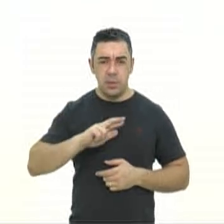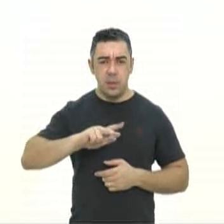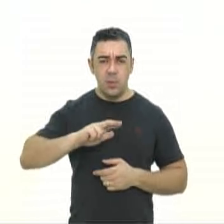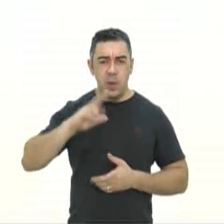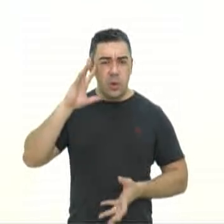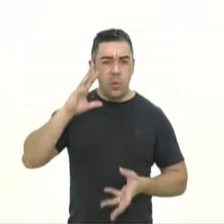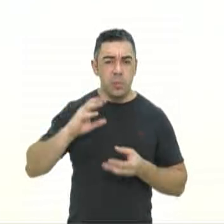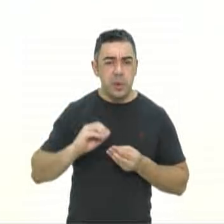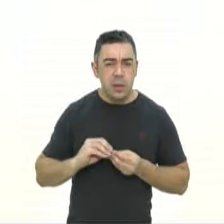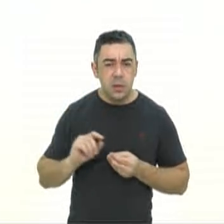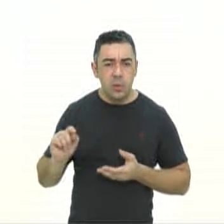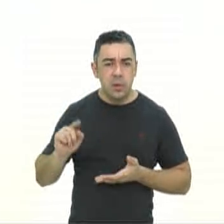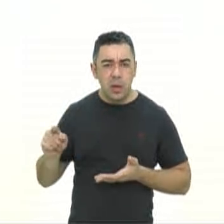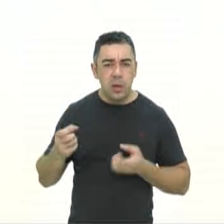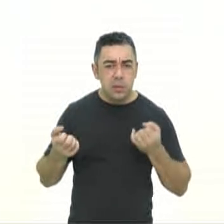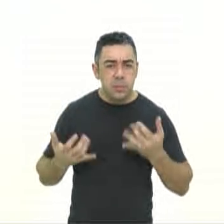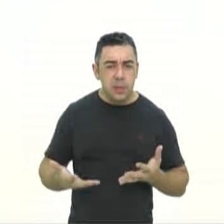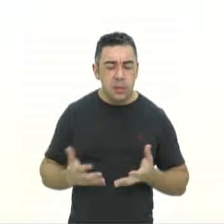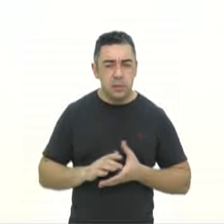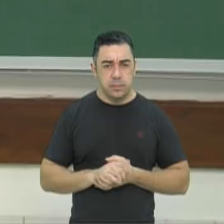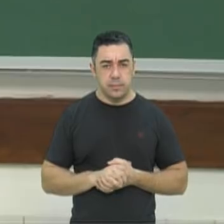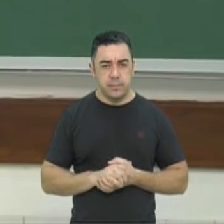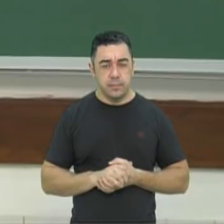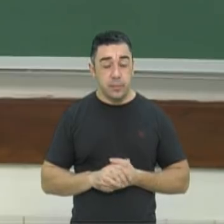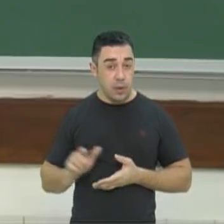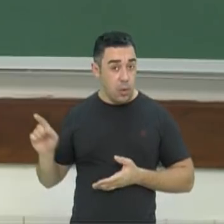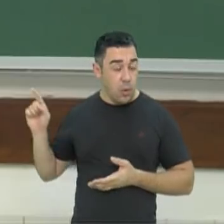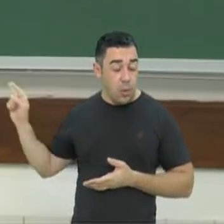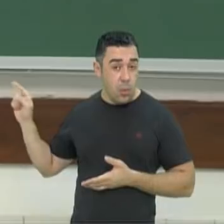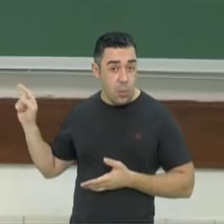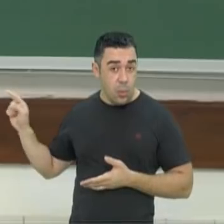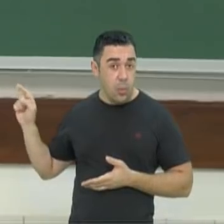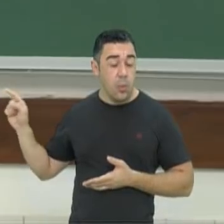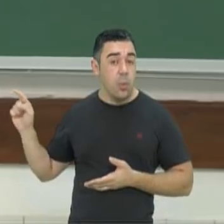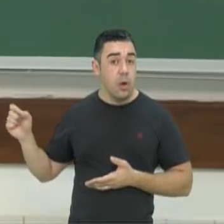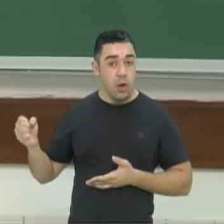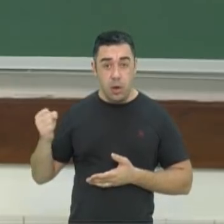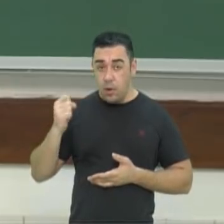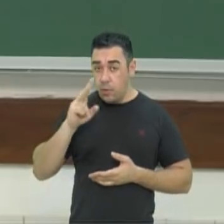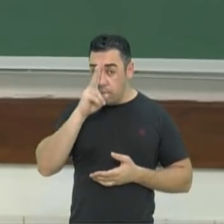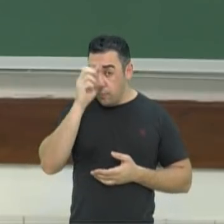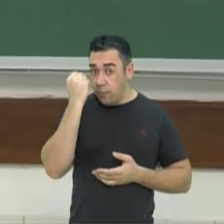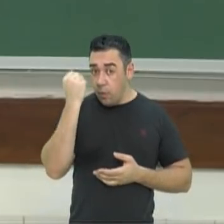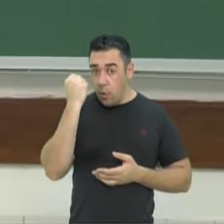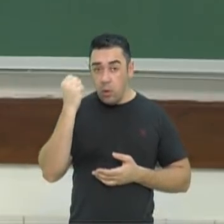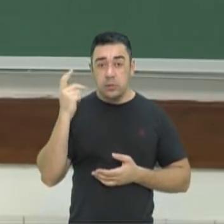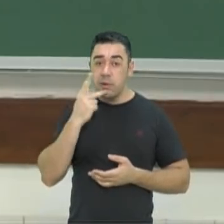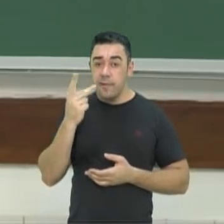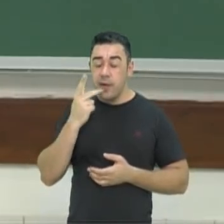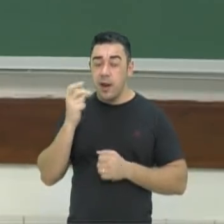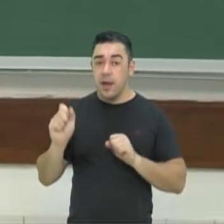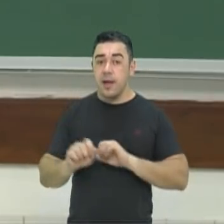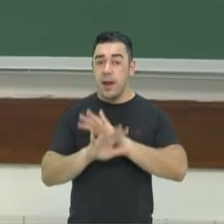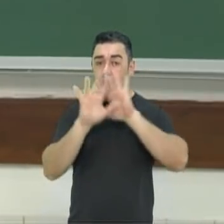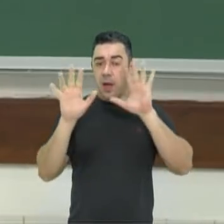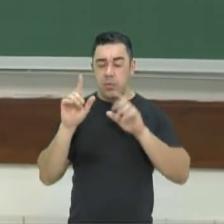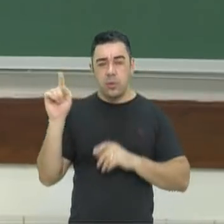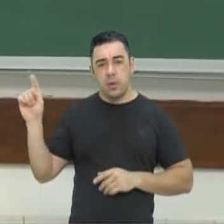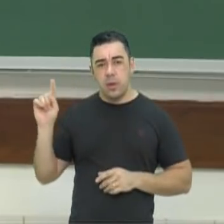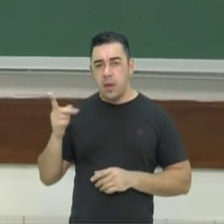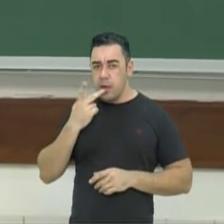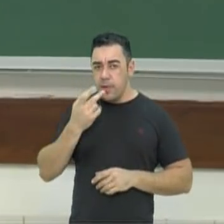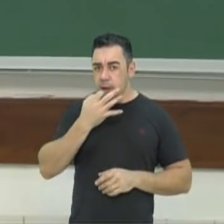de entender o que diz? Olha como nesse trecho o padre Antônio Vieira, ele é muito claro na